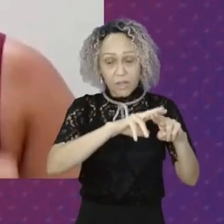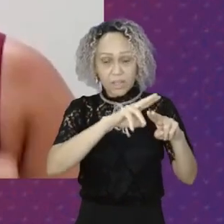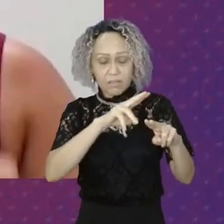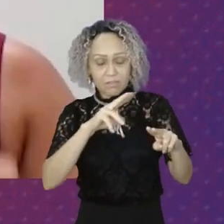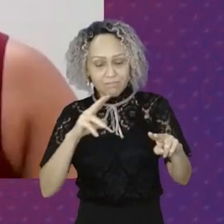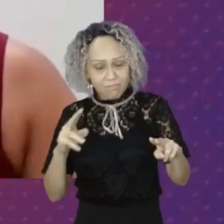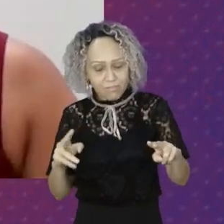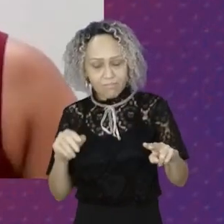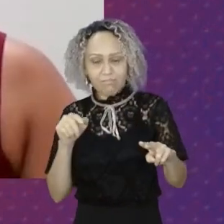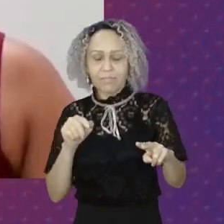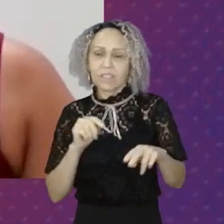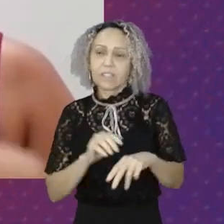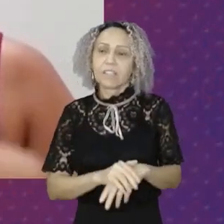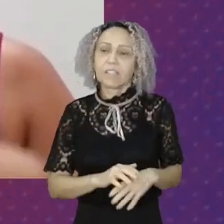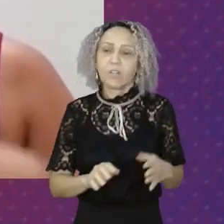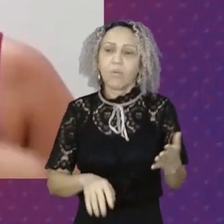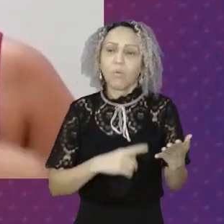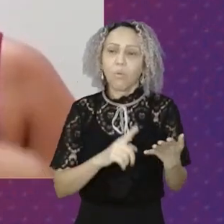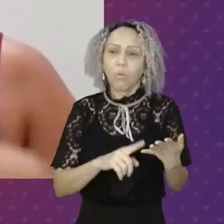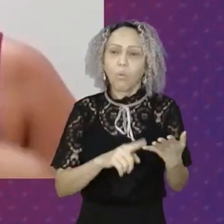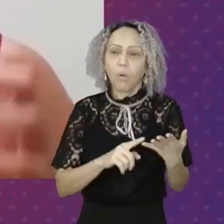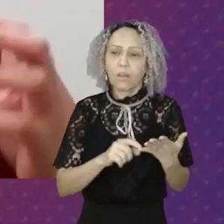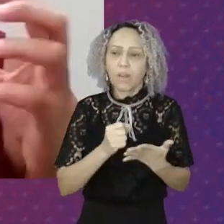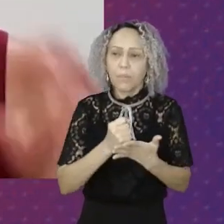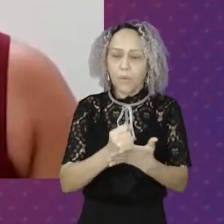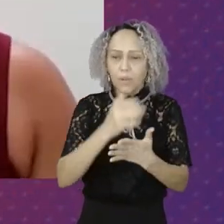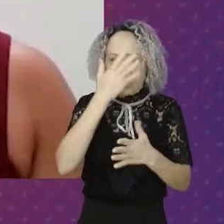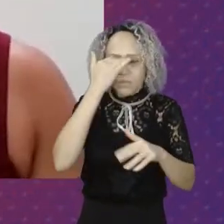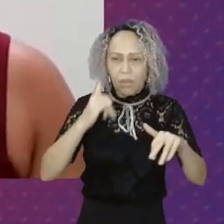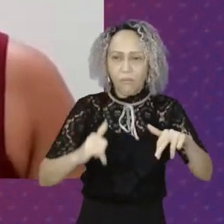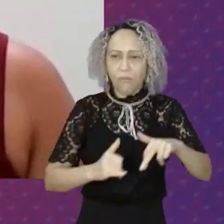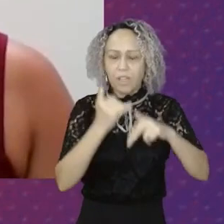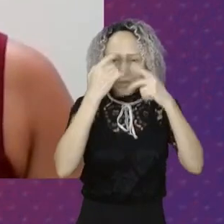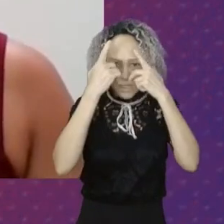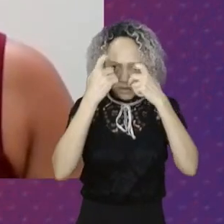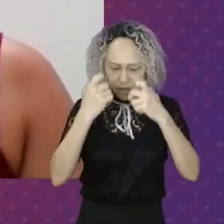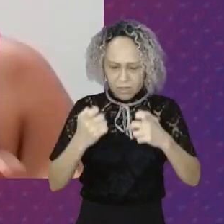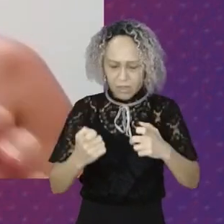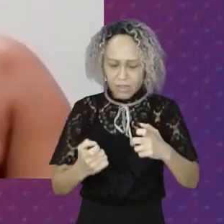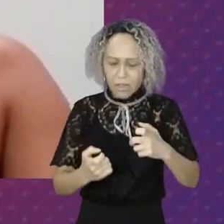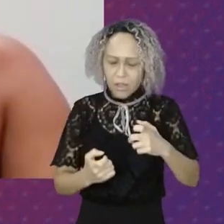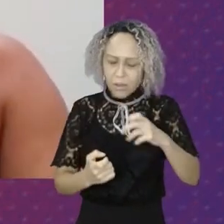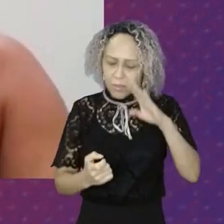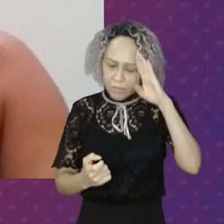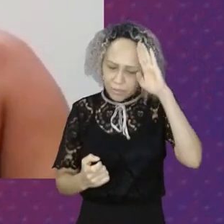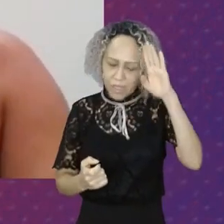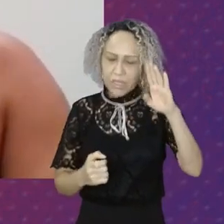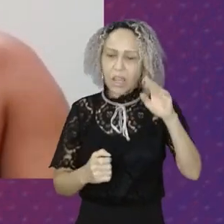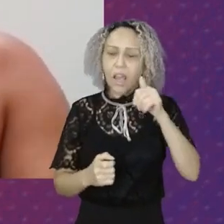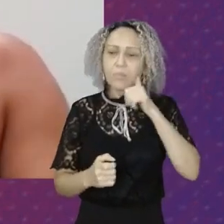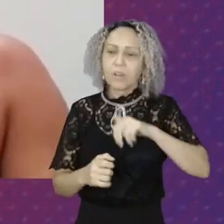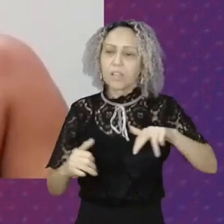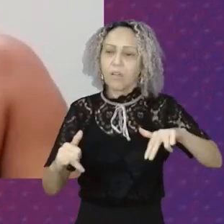apoio às vítimas da criminalidade, em especial as mulheres que foram vítimas de violência doméstica e as